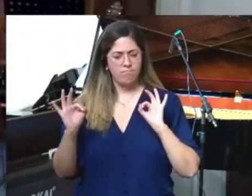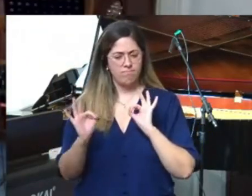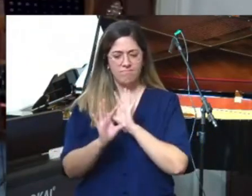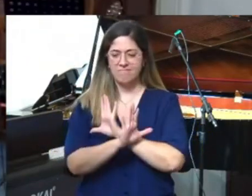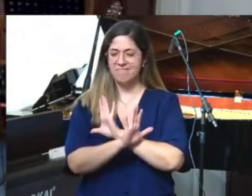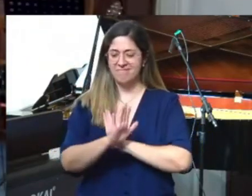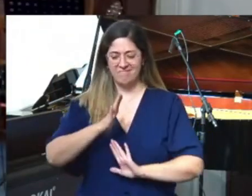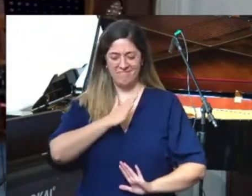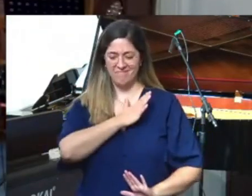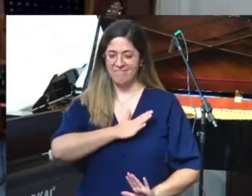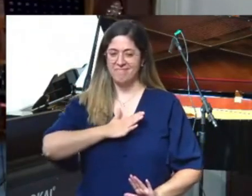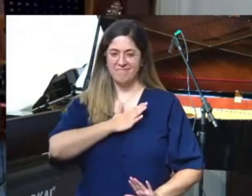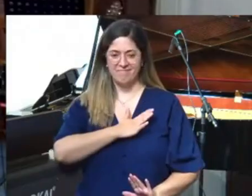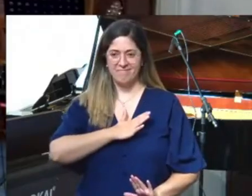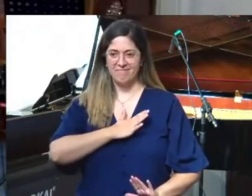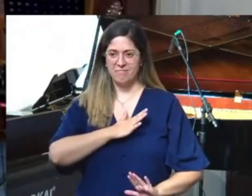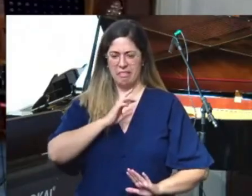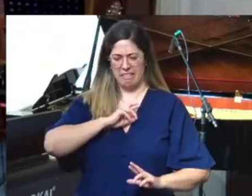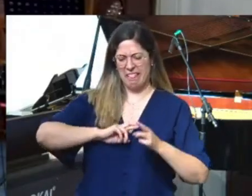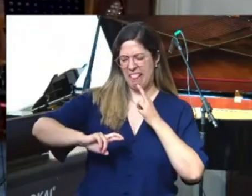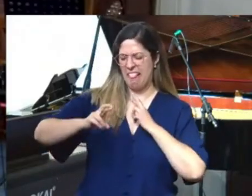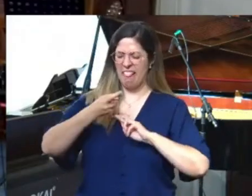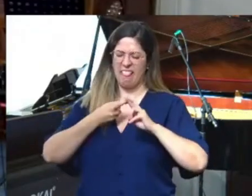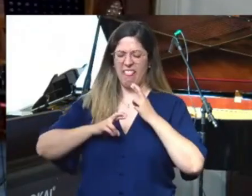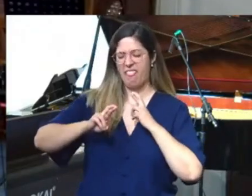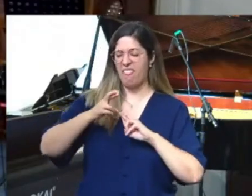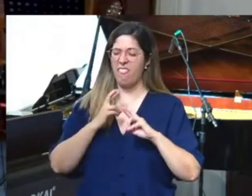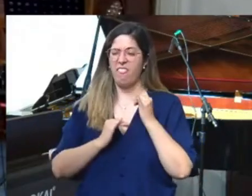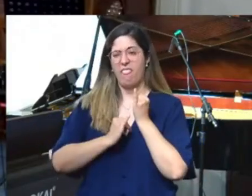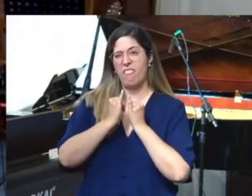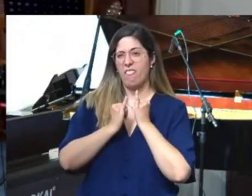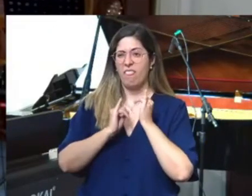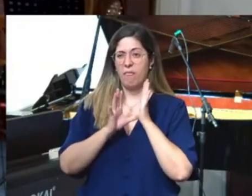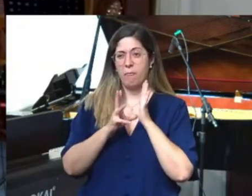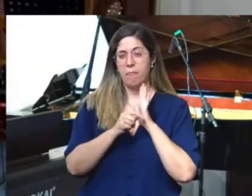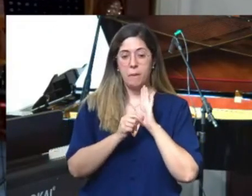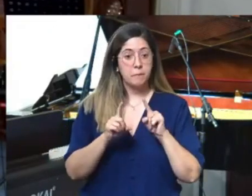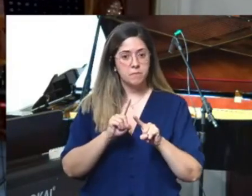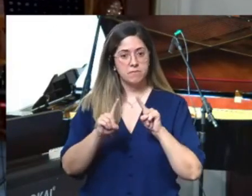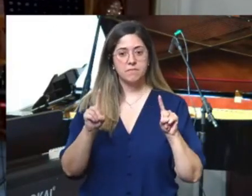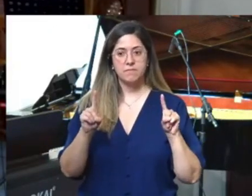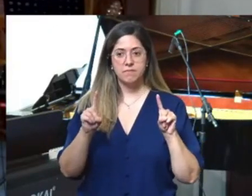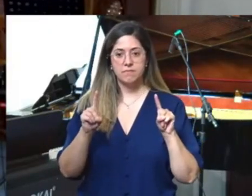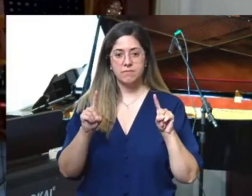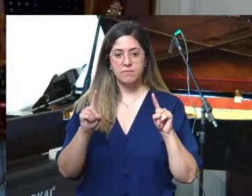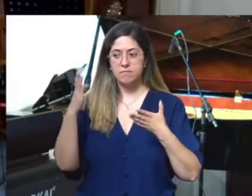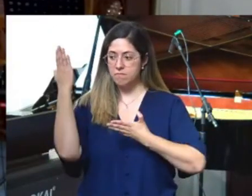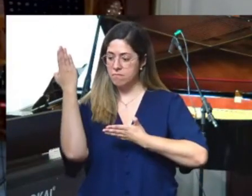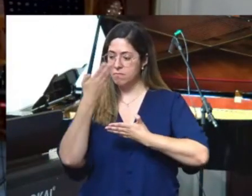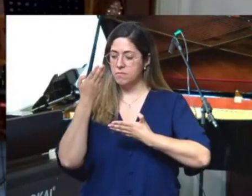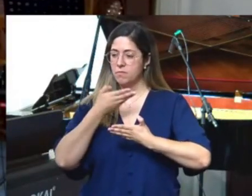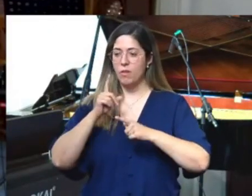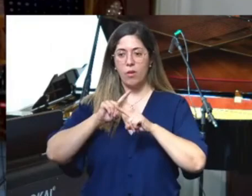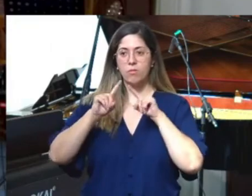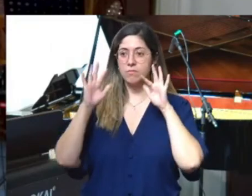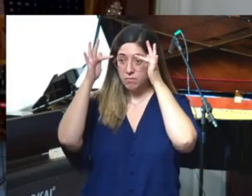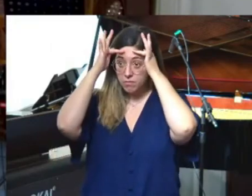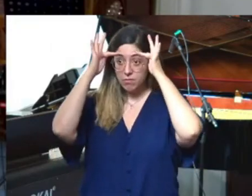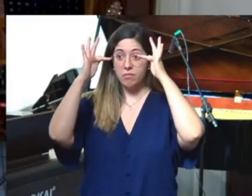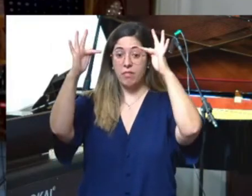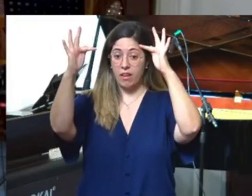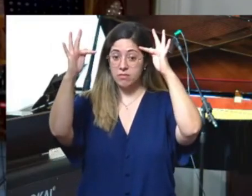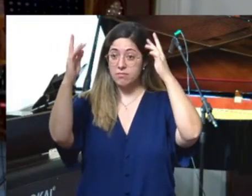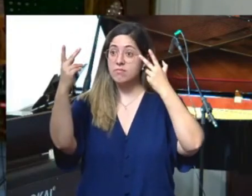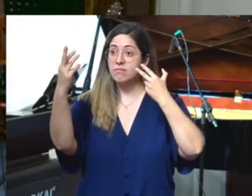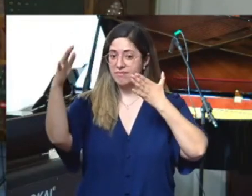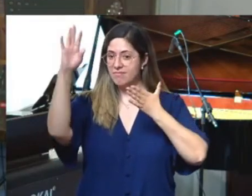satisfação. Que não sejam respondões, nem furtem, mas que deem prova de toda a fidelidade, a fim